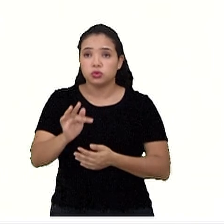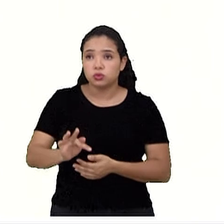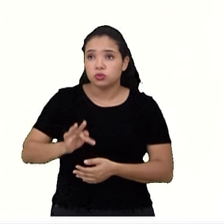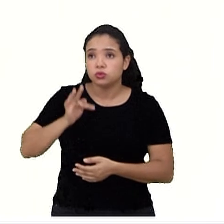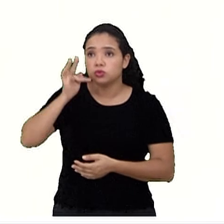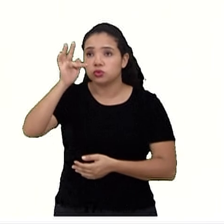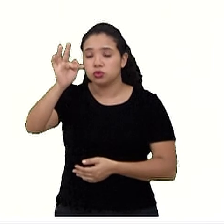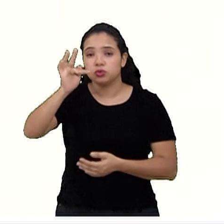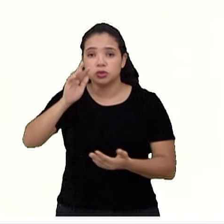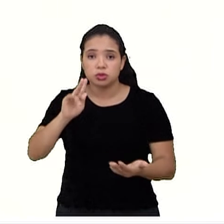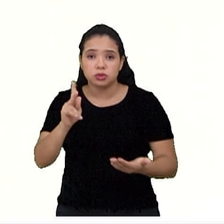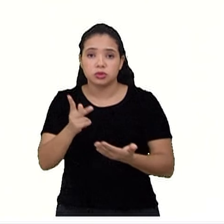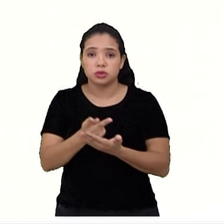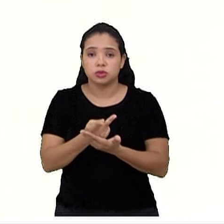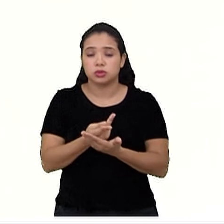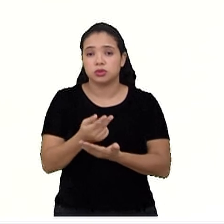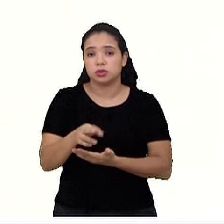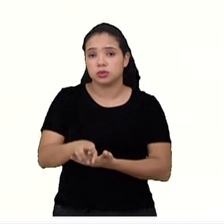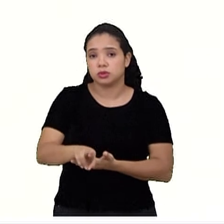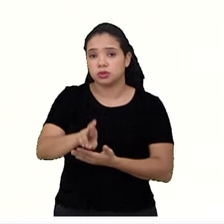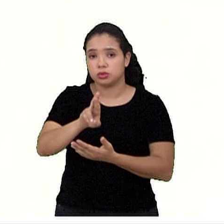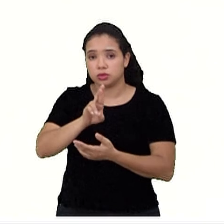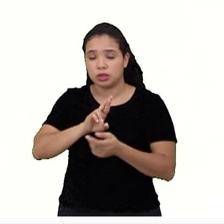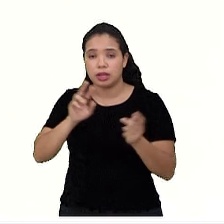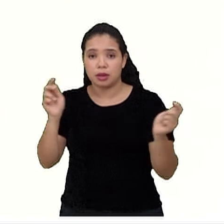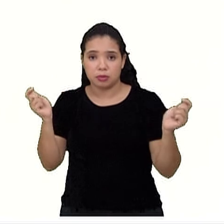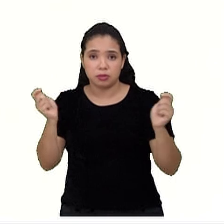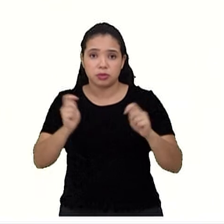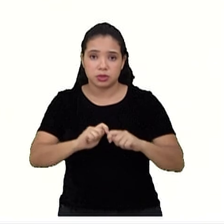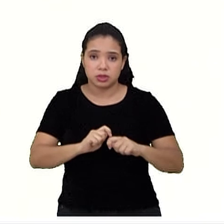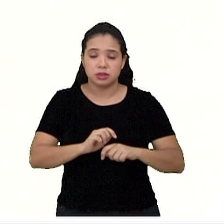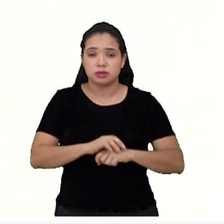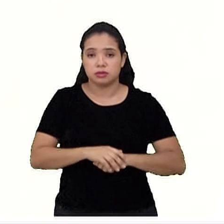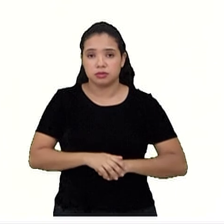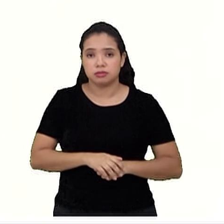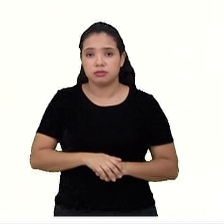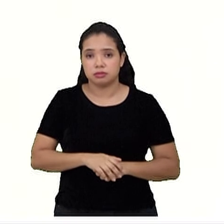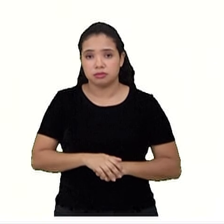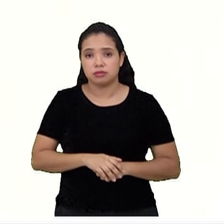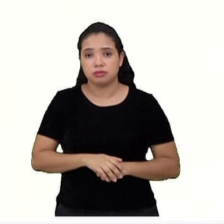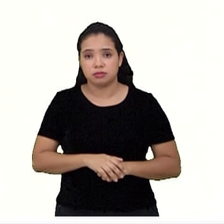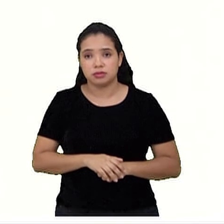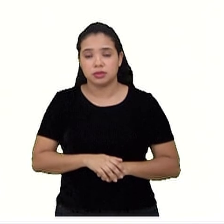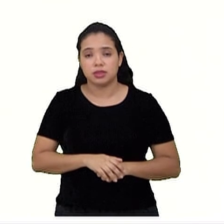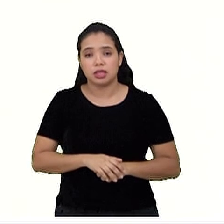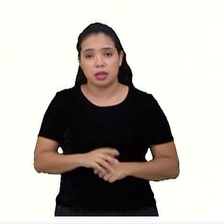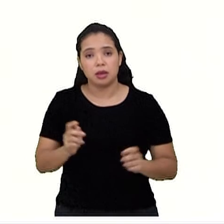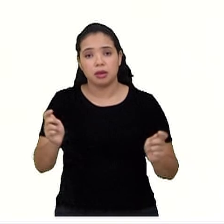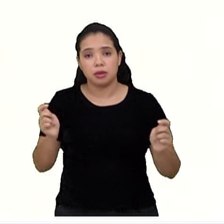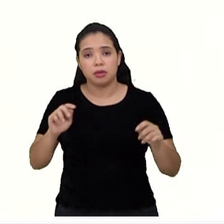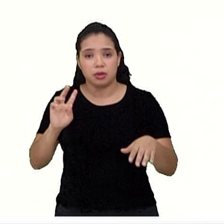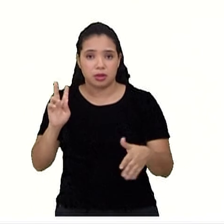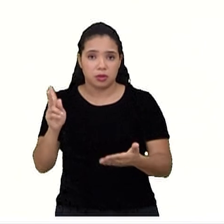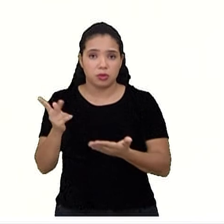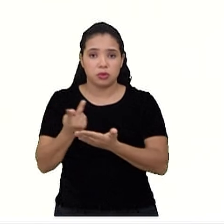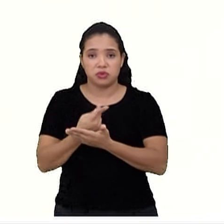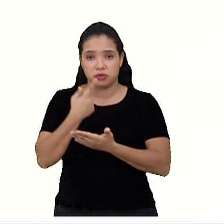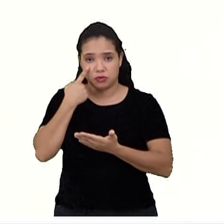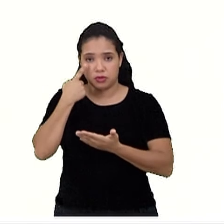de resultados perfeitamente possíveis, né? É algo que é lógico de acontecer. Olha